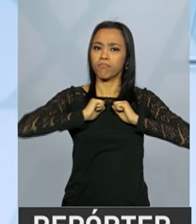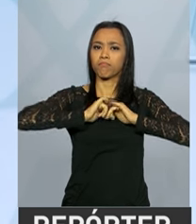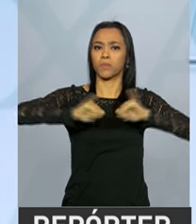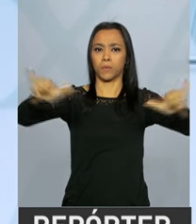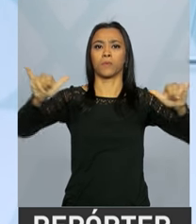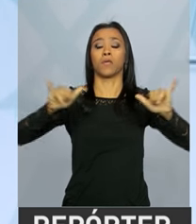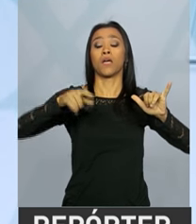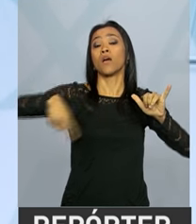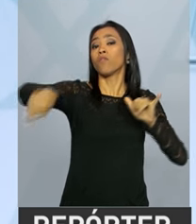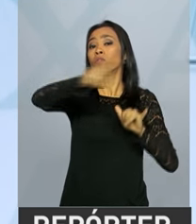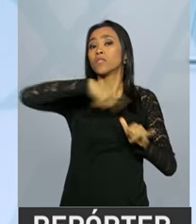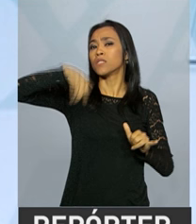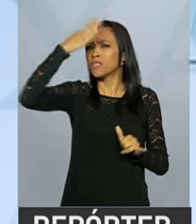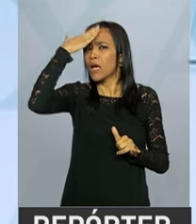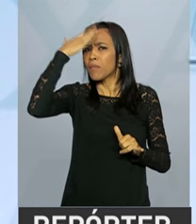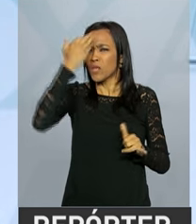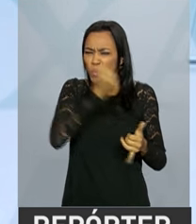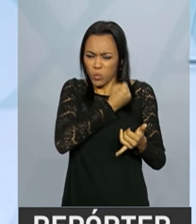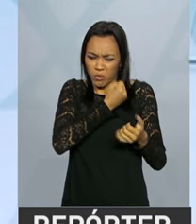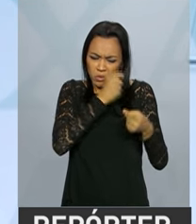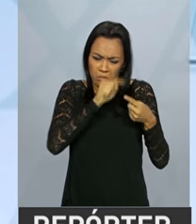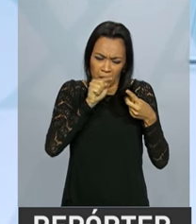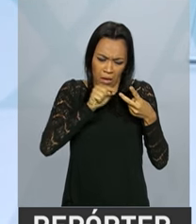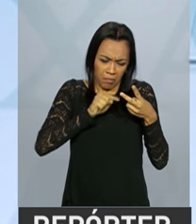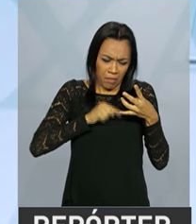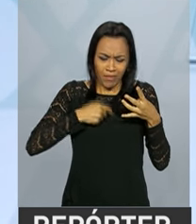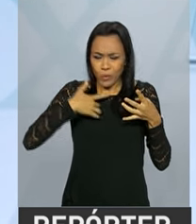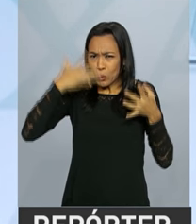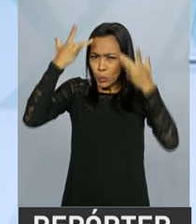cidadão comum podem parecer